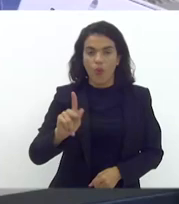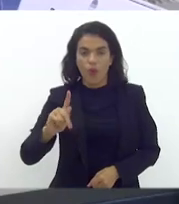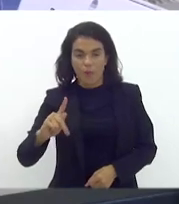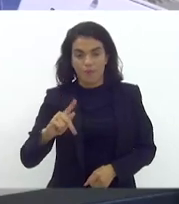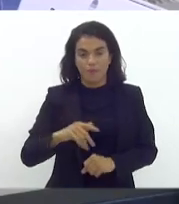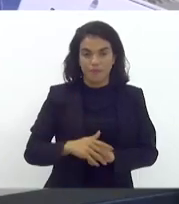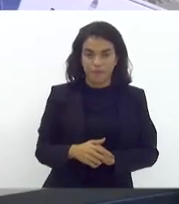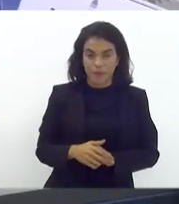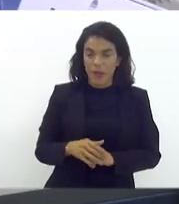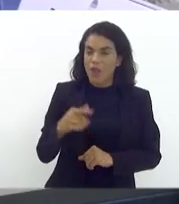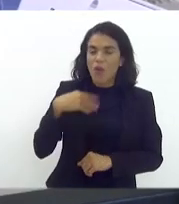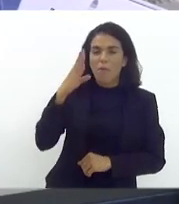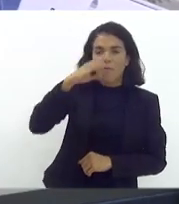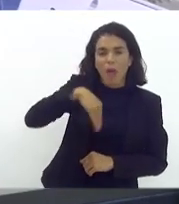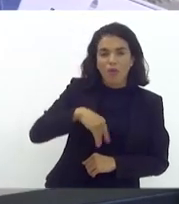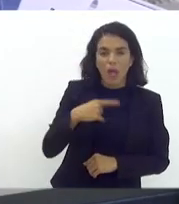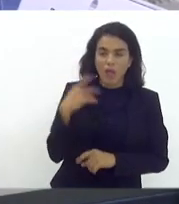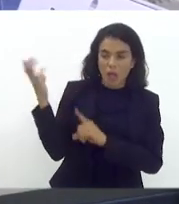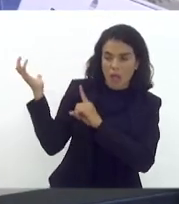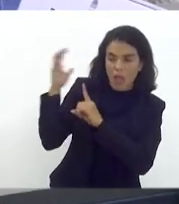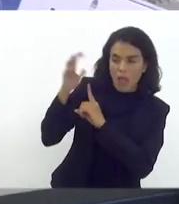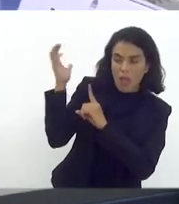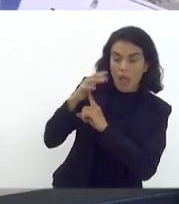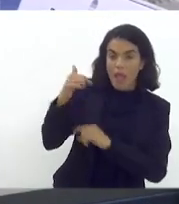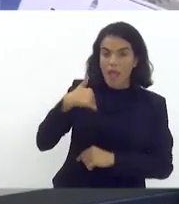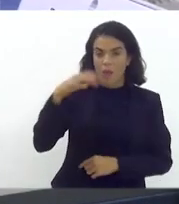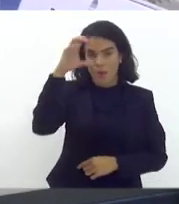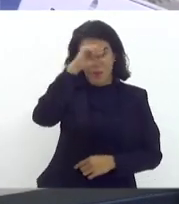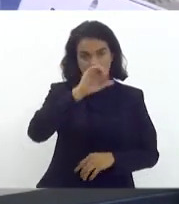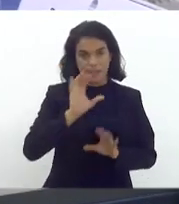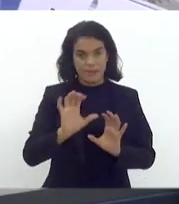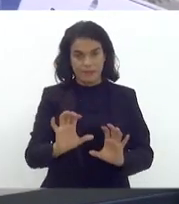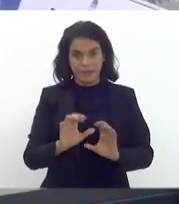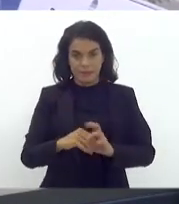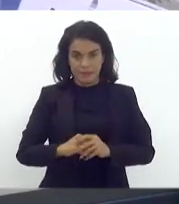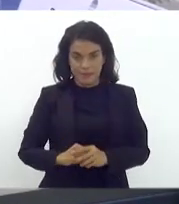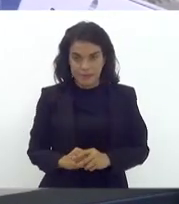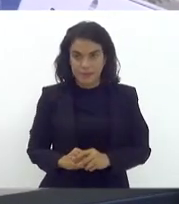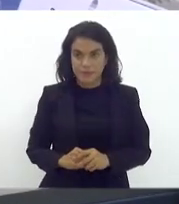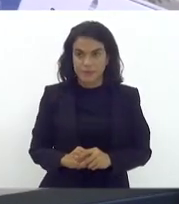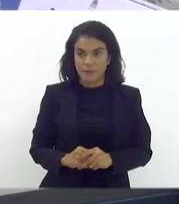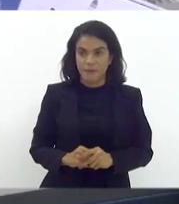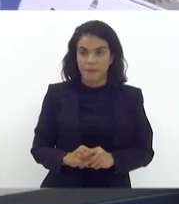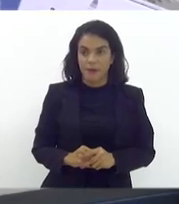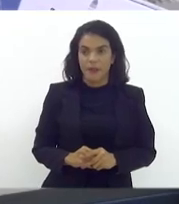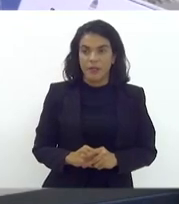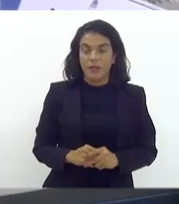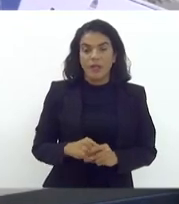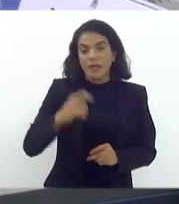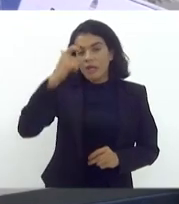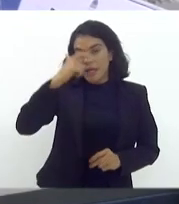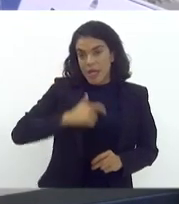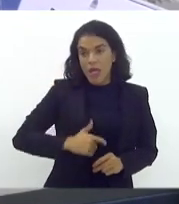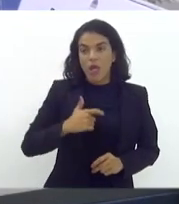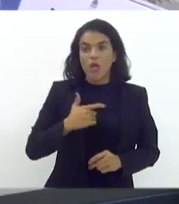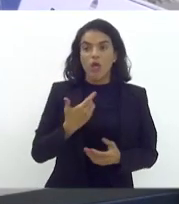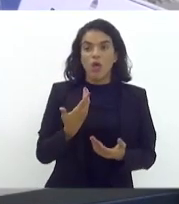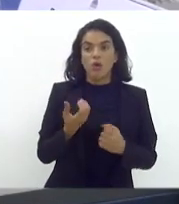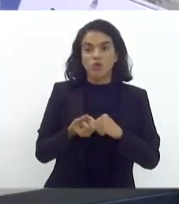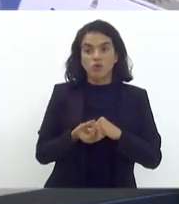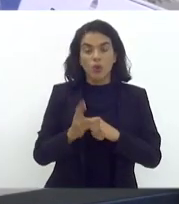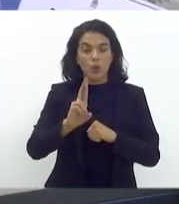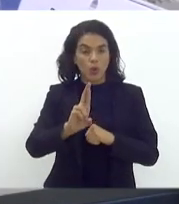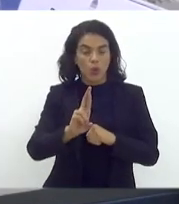não foi pressão externa eu aprendi assim né eu sou Doutor direito pela Universidade